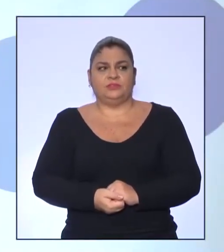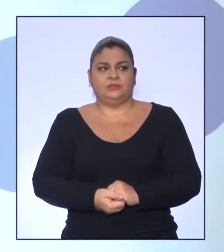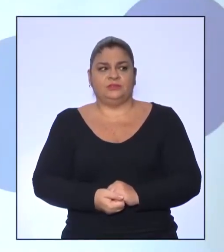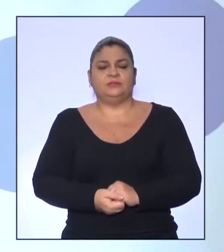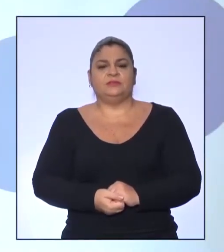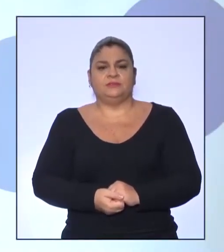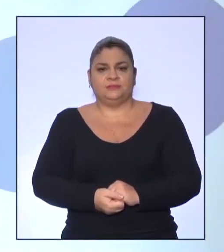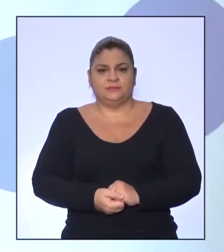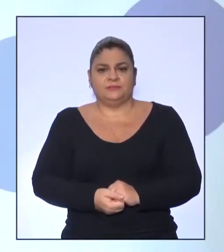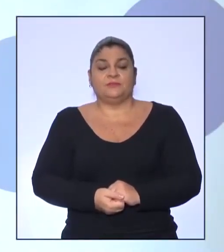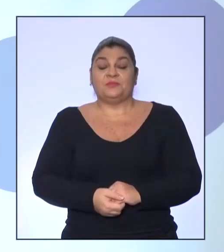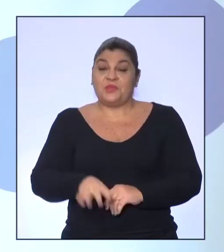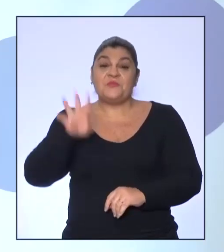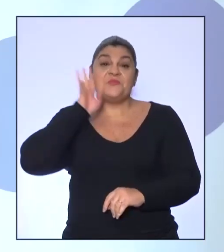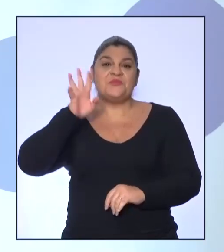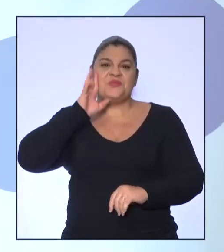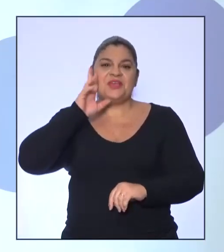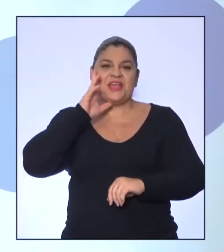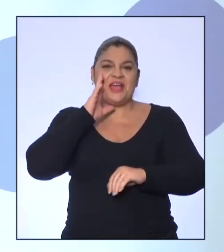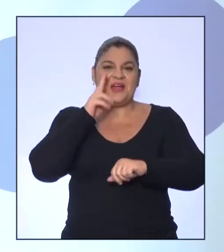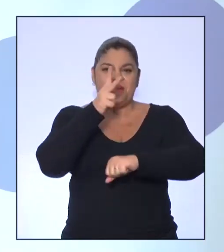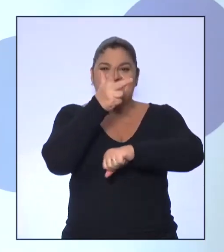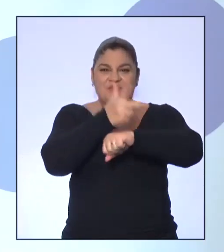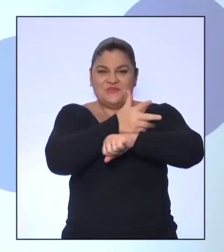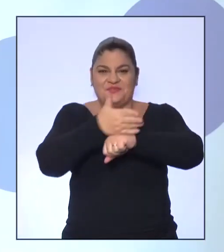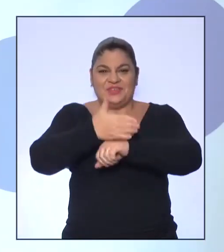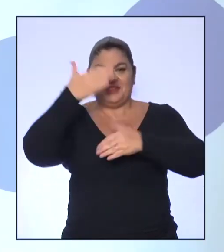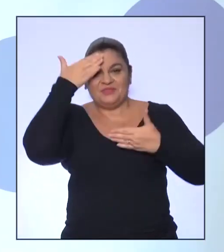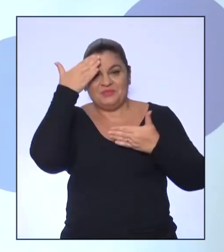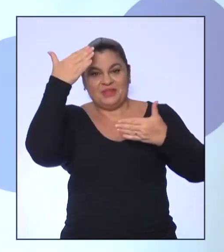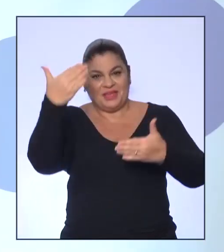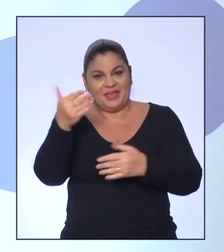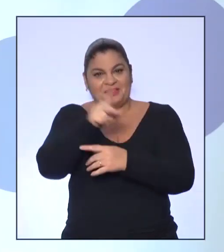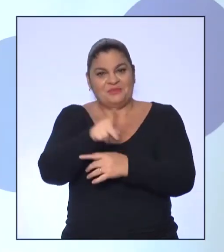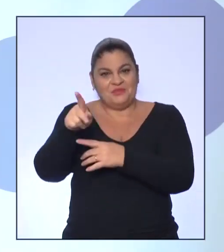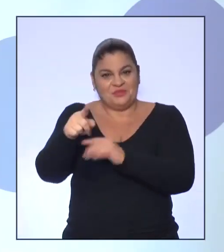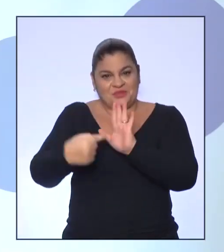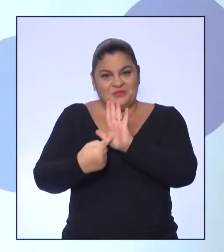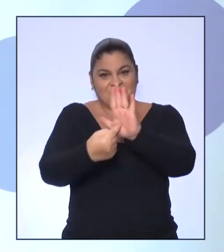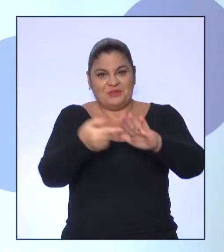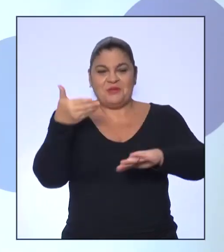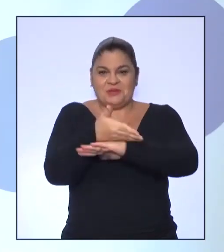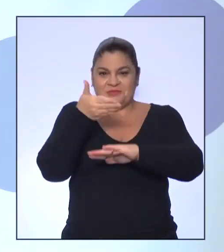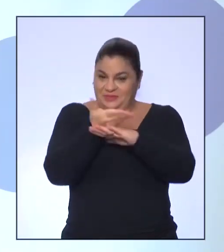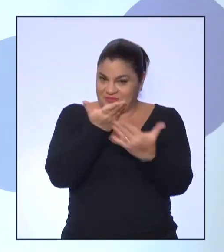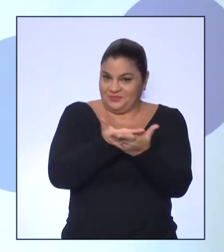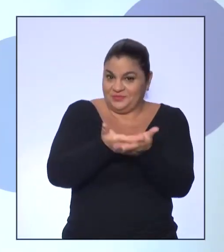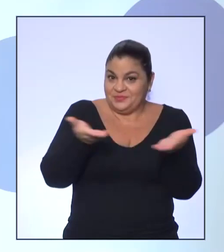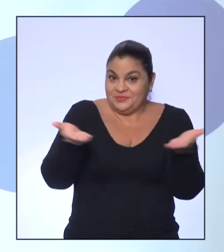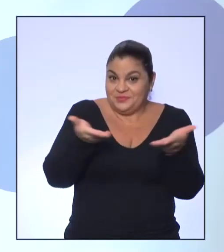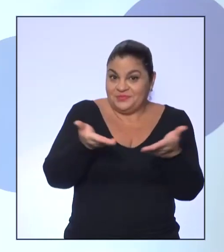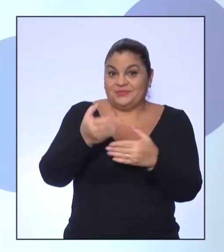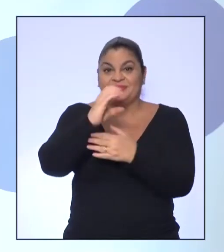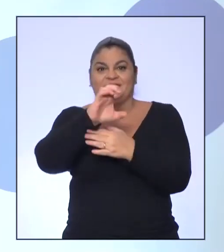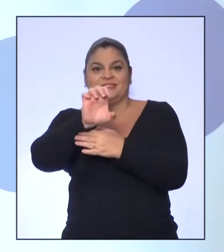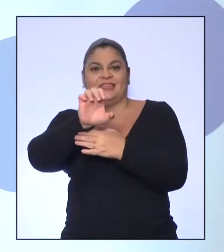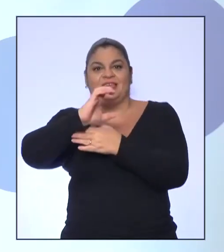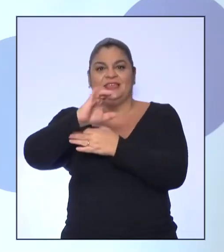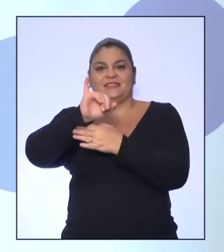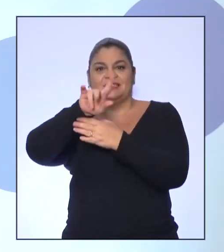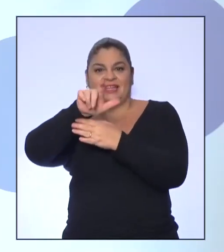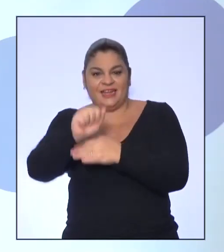Pronto, muito legal esse vídeo, né? A gente quer agradecer a professora Cecília, Verdade. né, pela participação na aula, que foi de